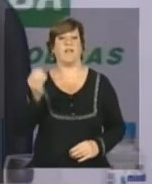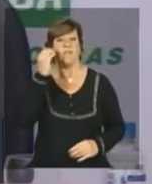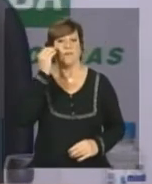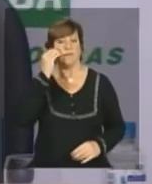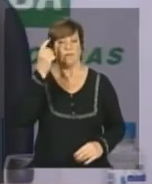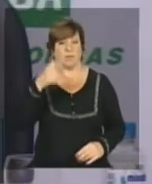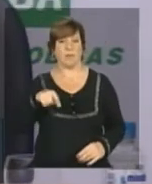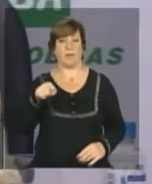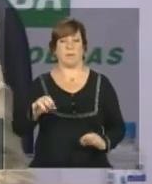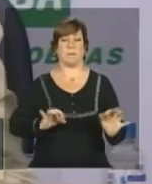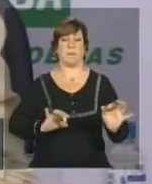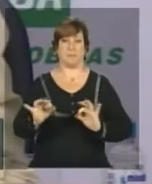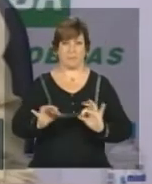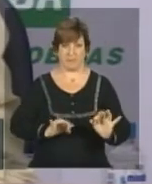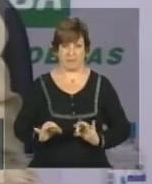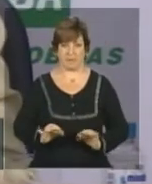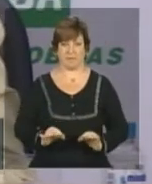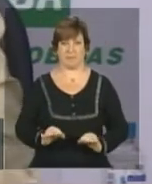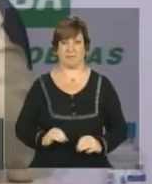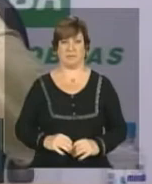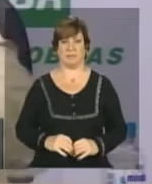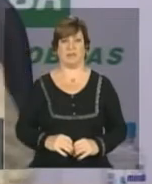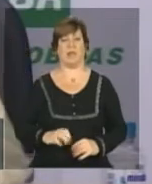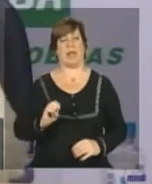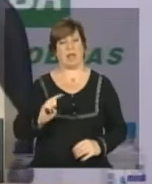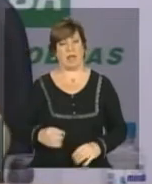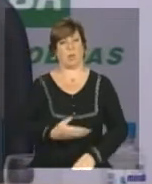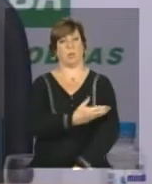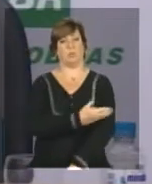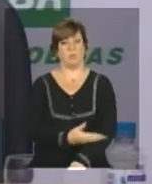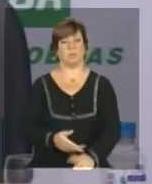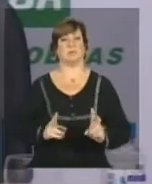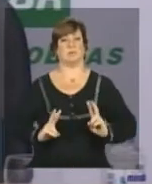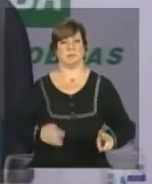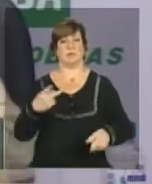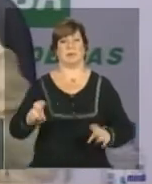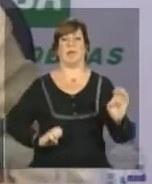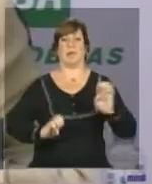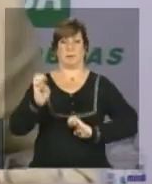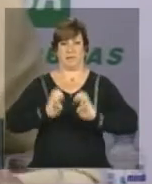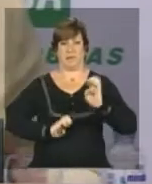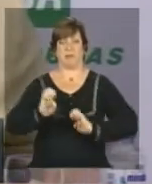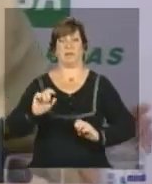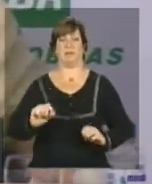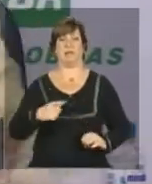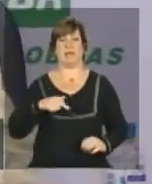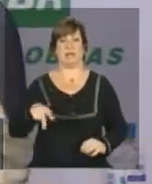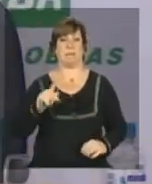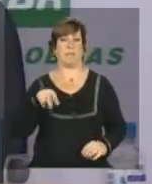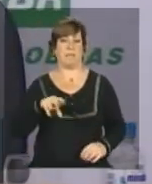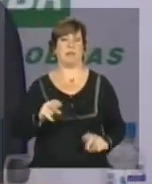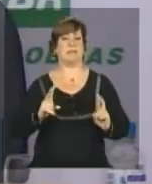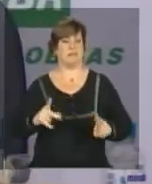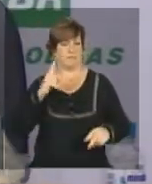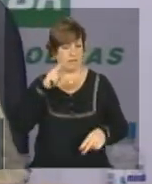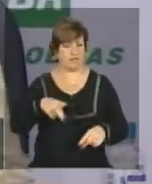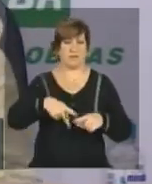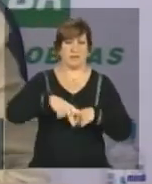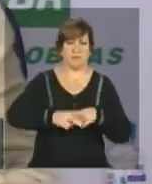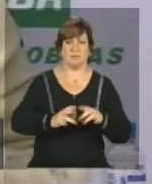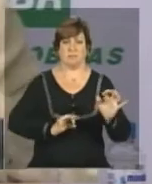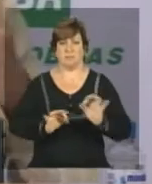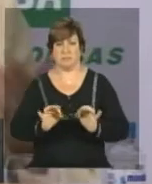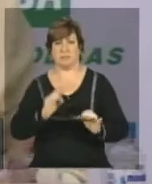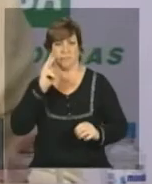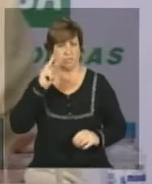plano é uma rotina na companhia. O plano ele está sempre em revisão, né?